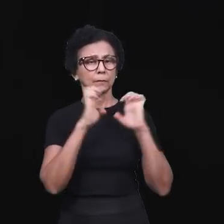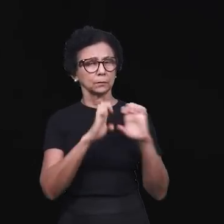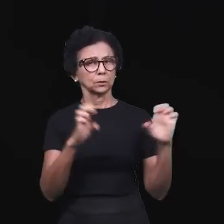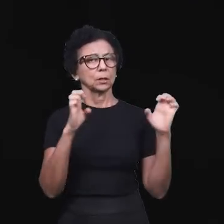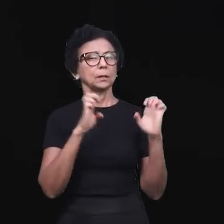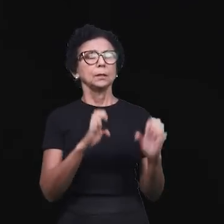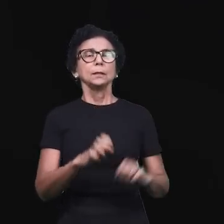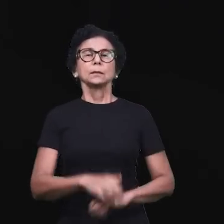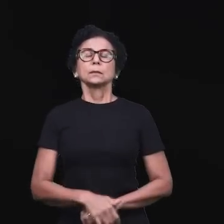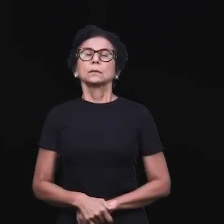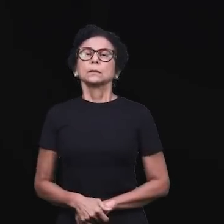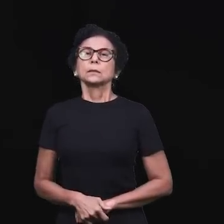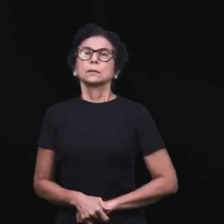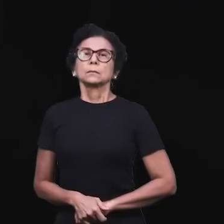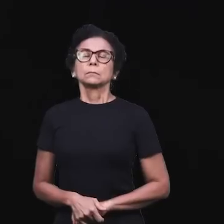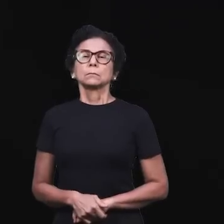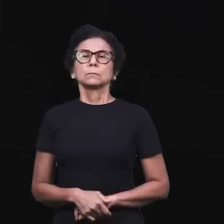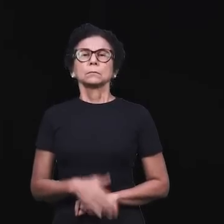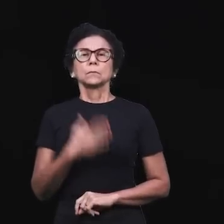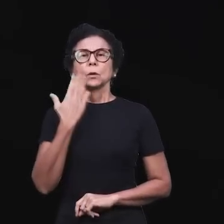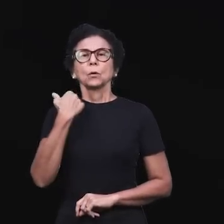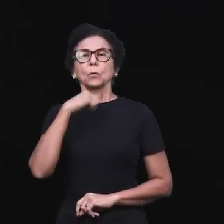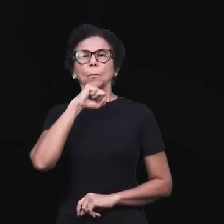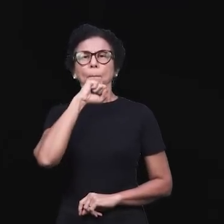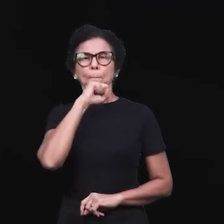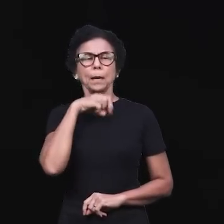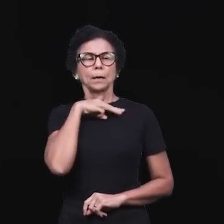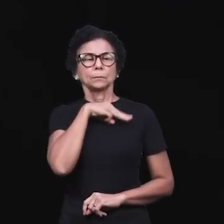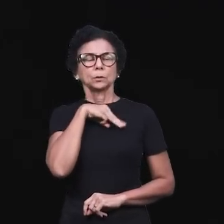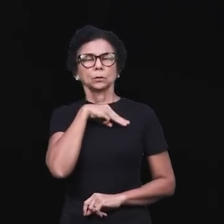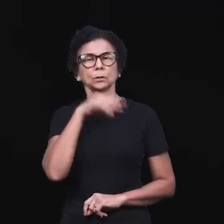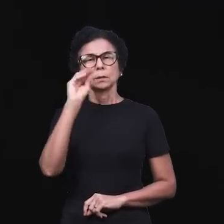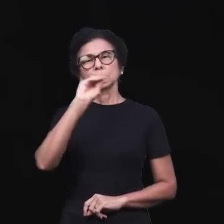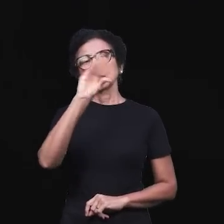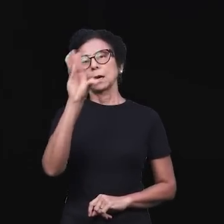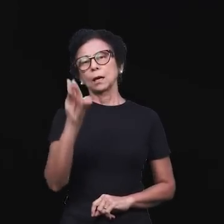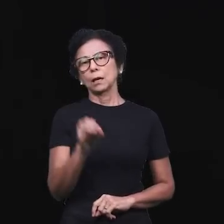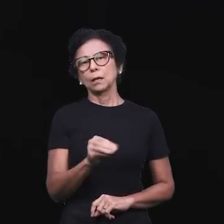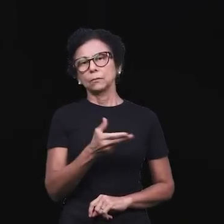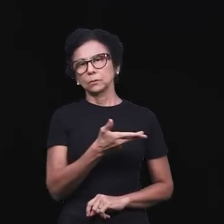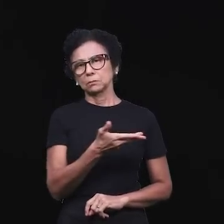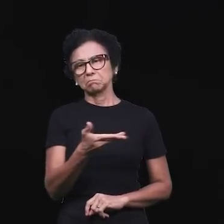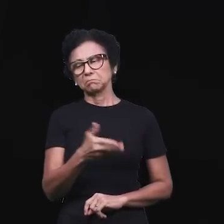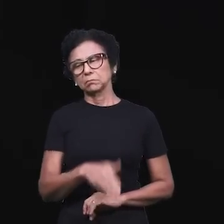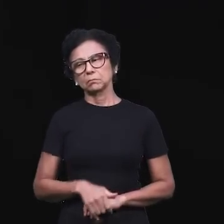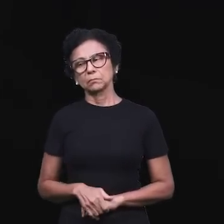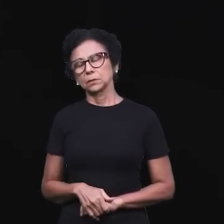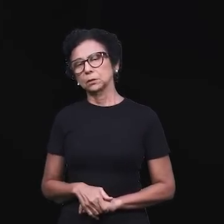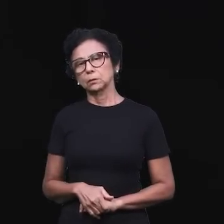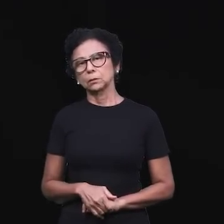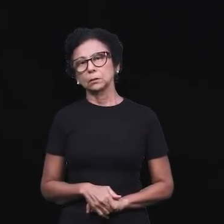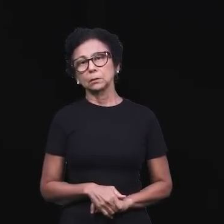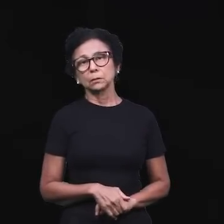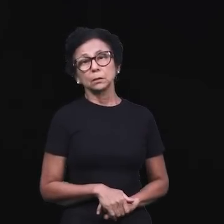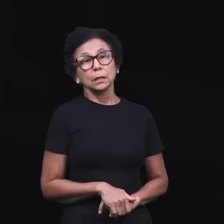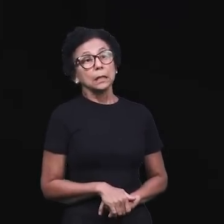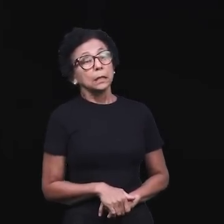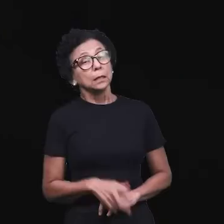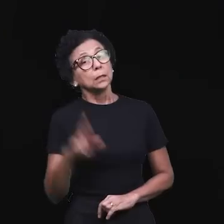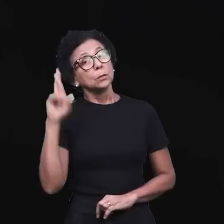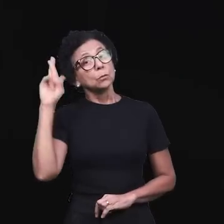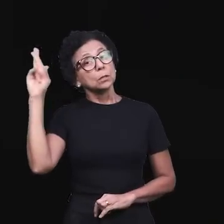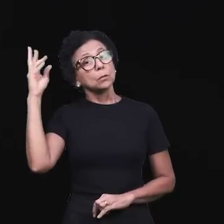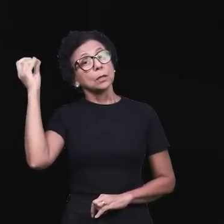o pai tinha sido missionário na África e tudo mais, e o pastor E o senhor deu uma orientação, o pastor Dodge com o